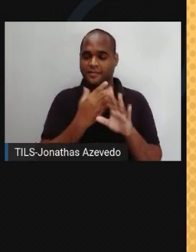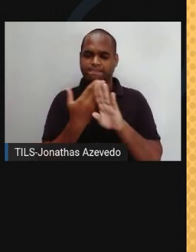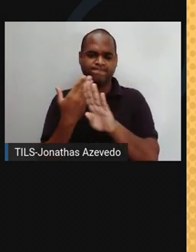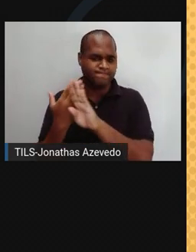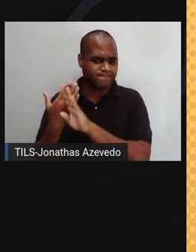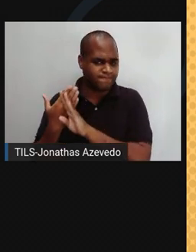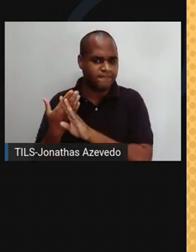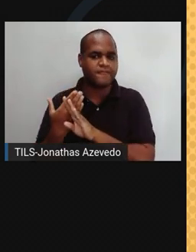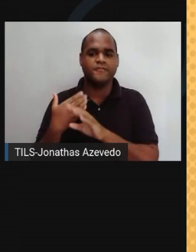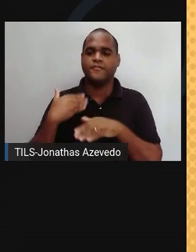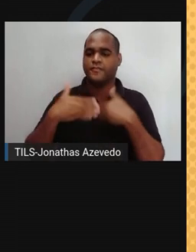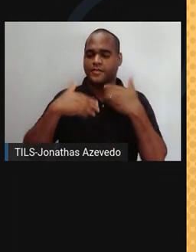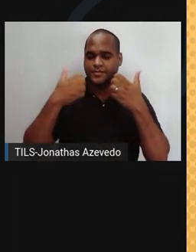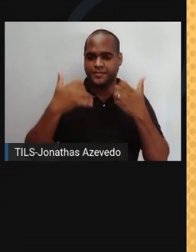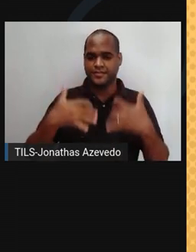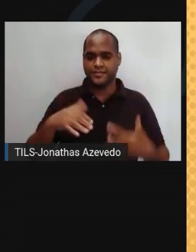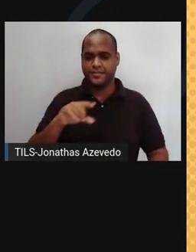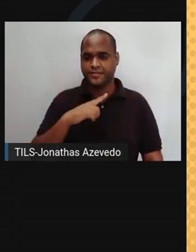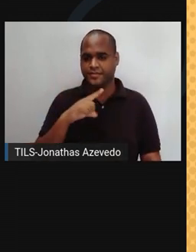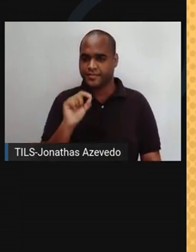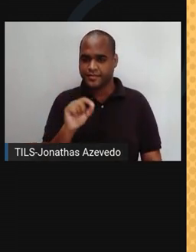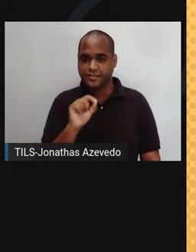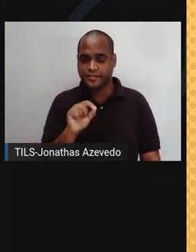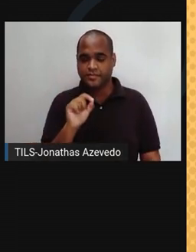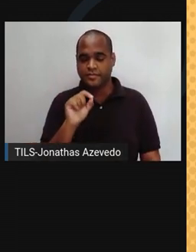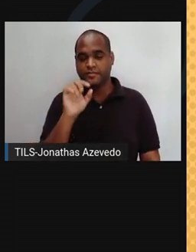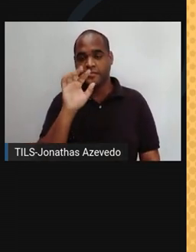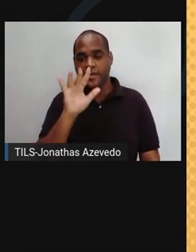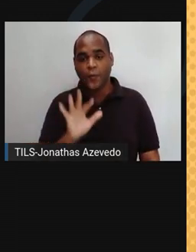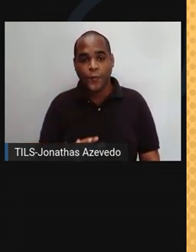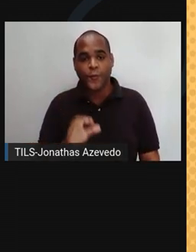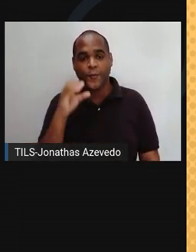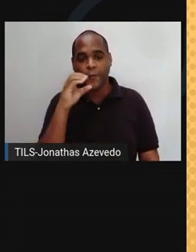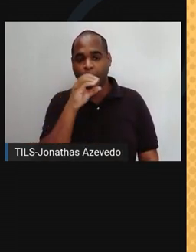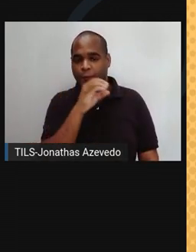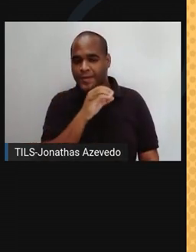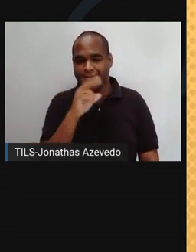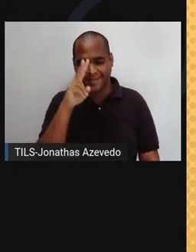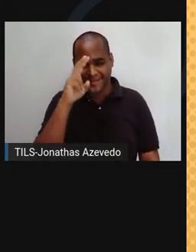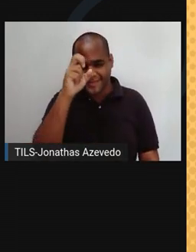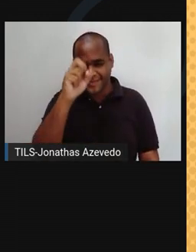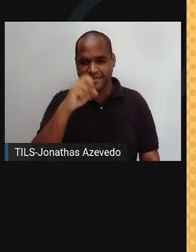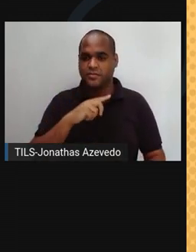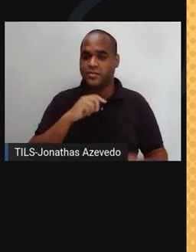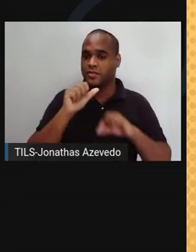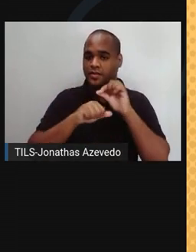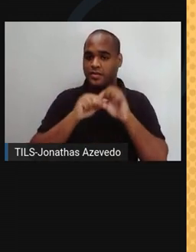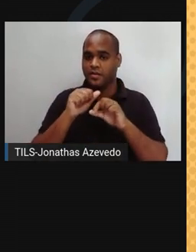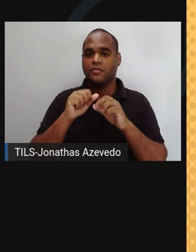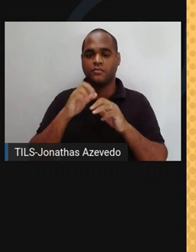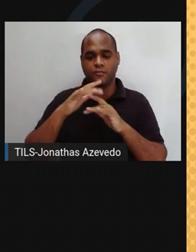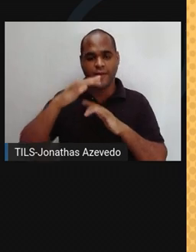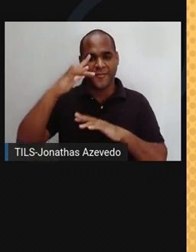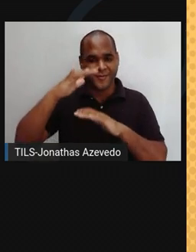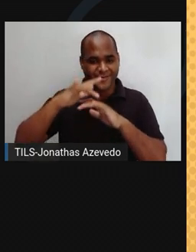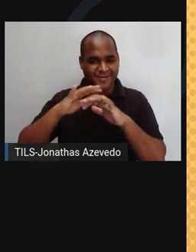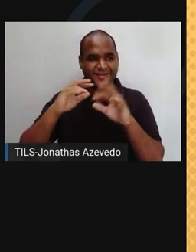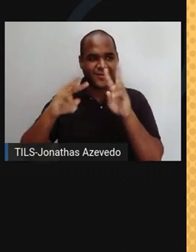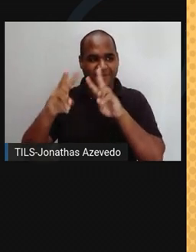ela passa para o estado gasoso esse processo se chama autorização